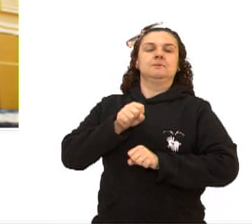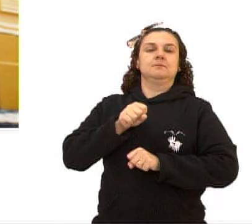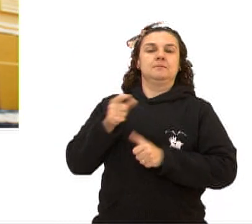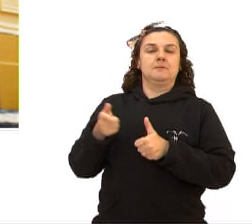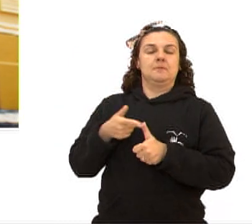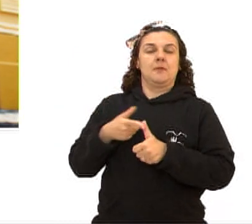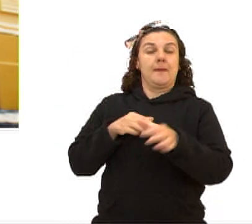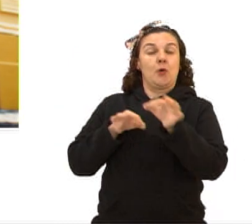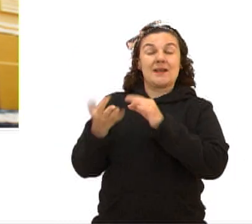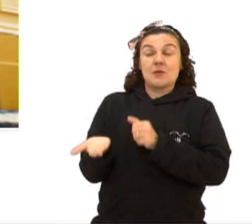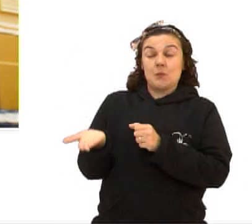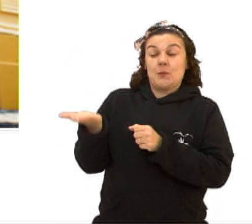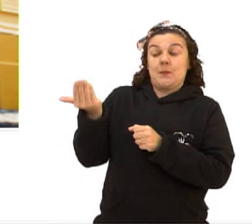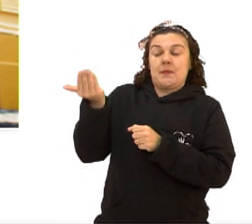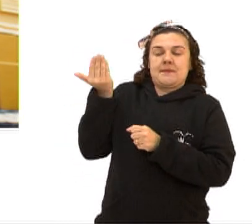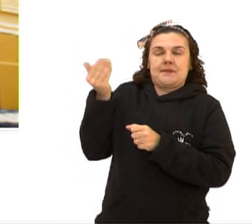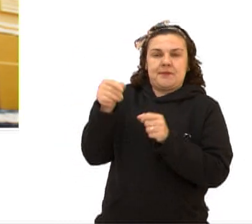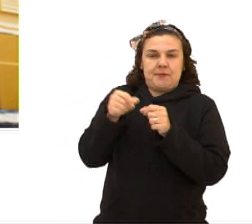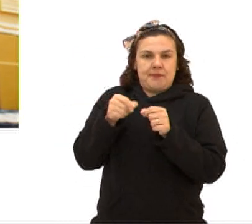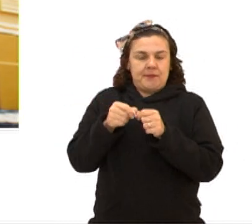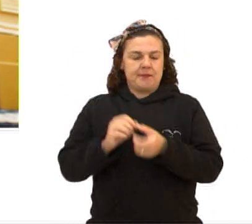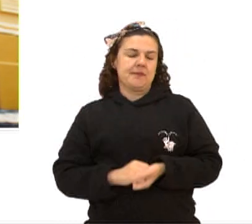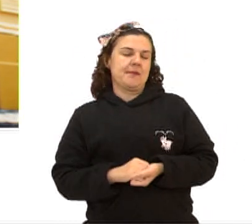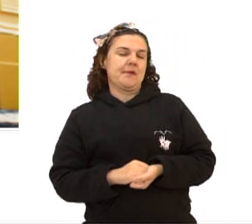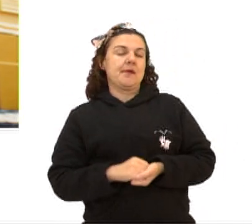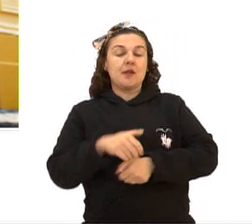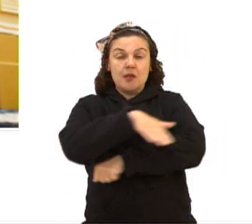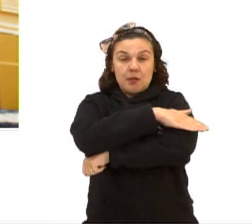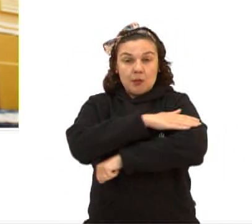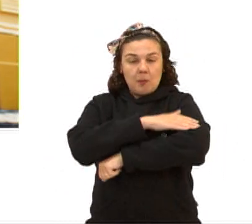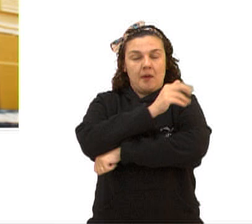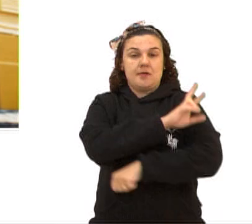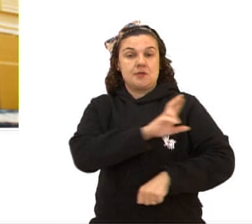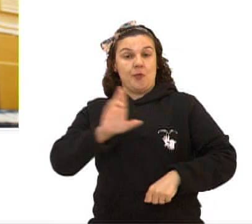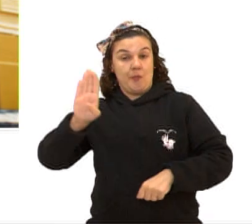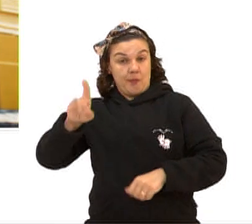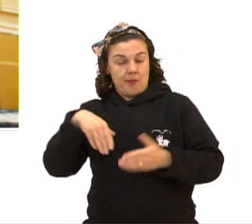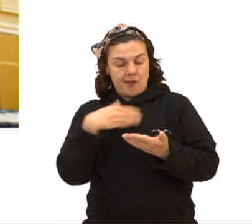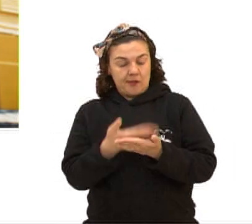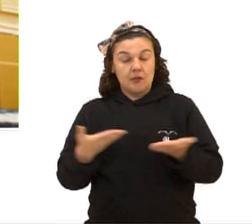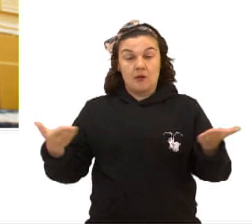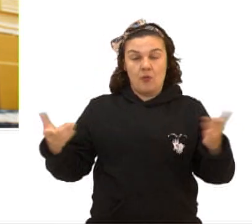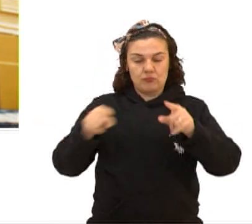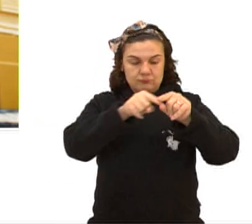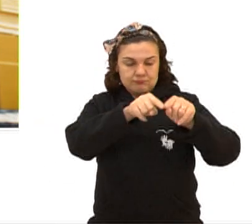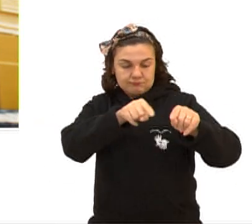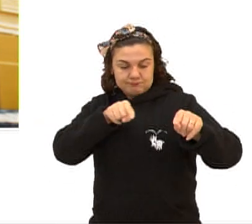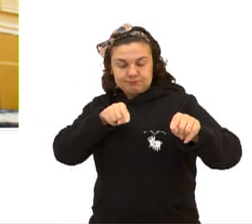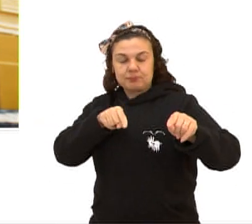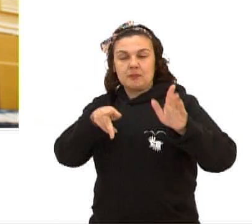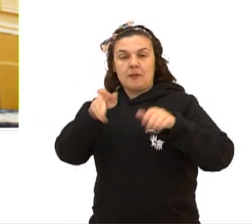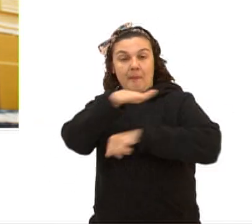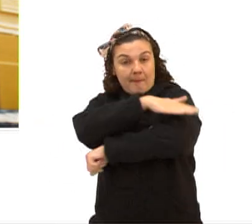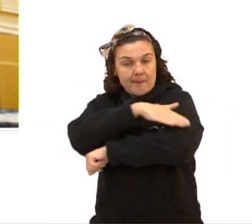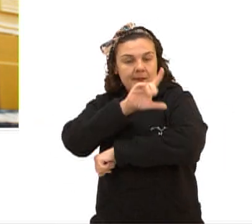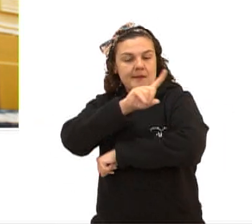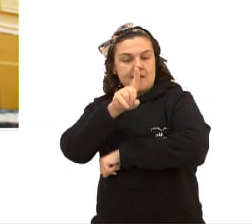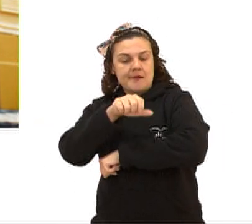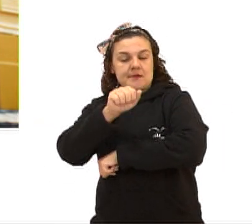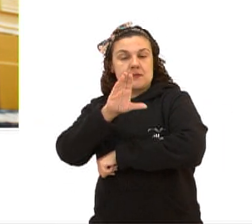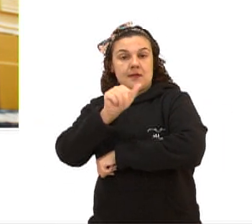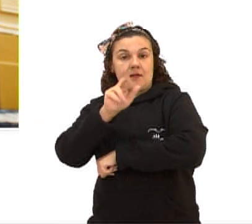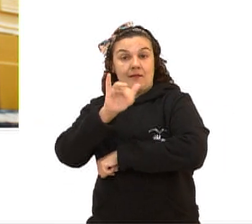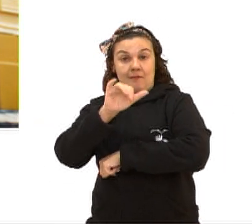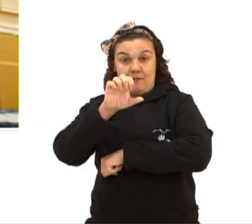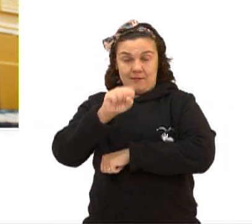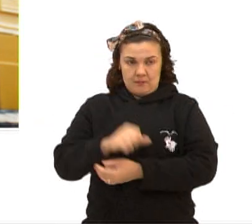primeiro microsistema que foi feito lá da Praça Rui Barbosa até a Praça Zacarias. Aqui também no